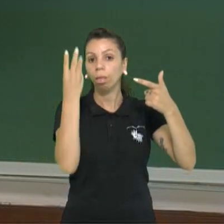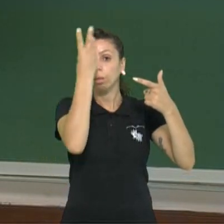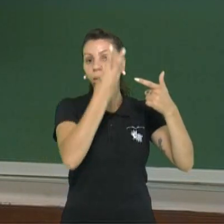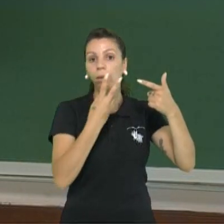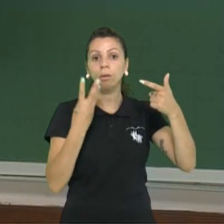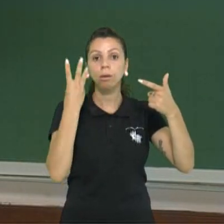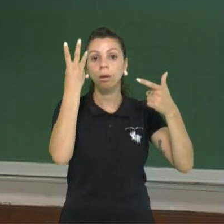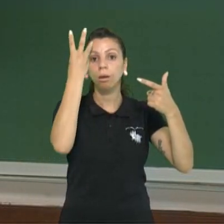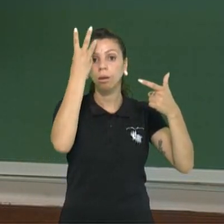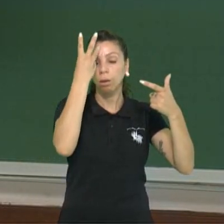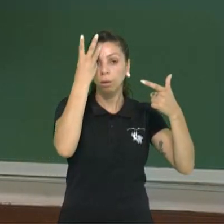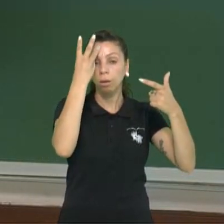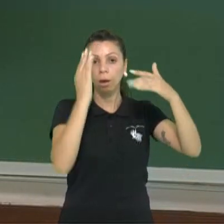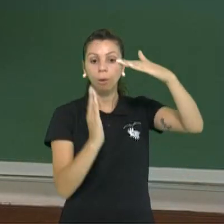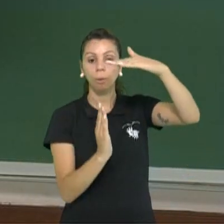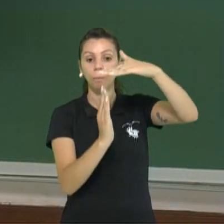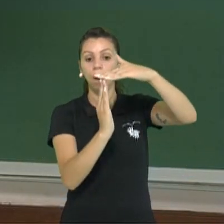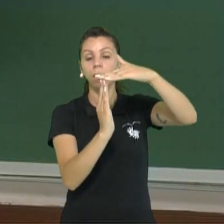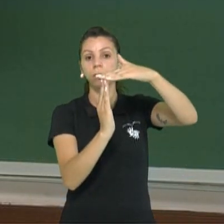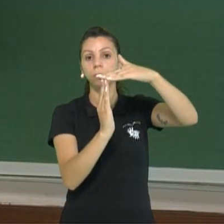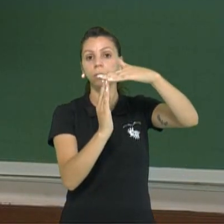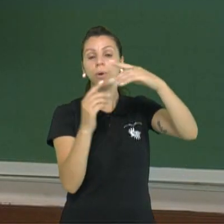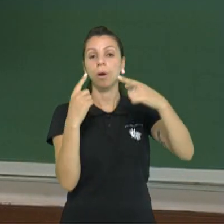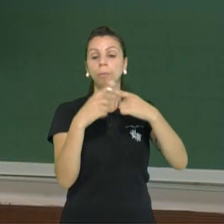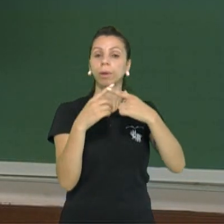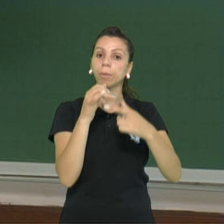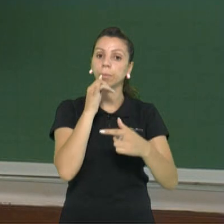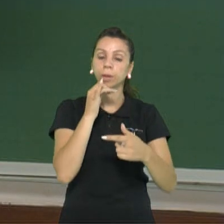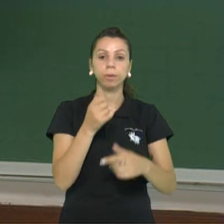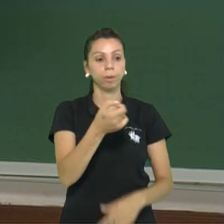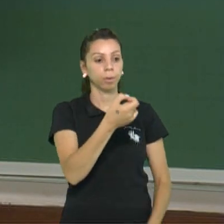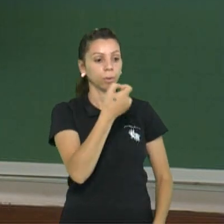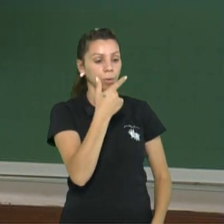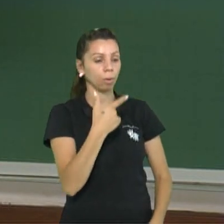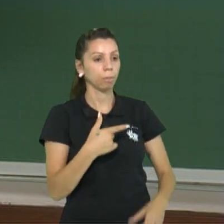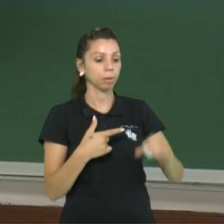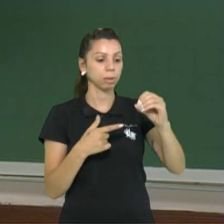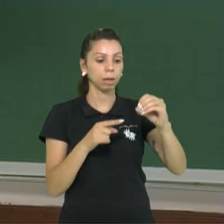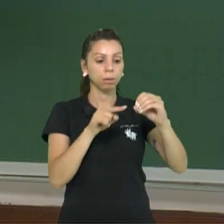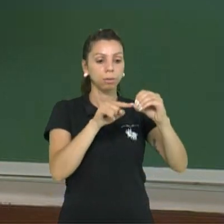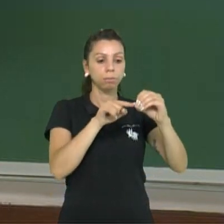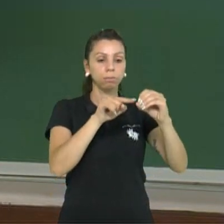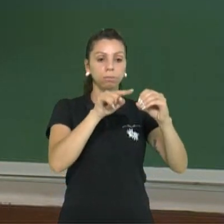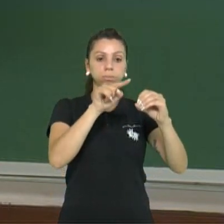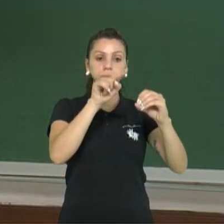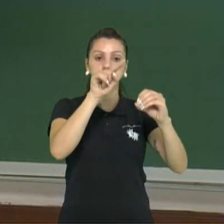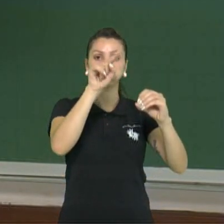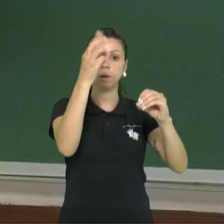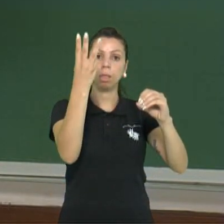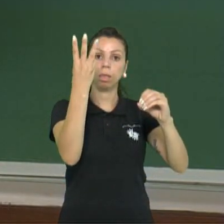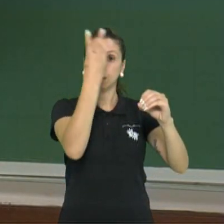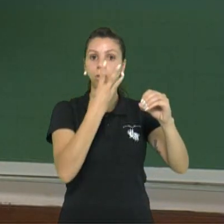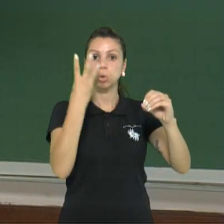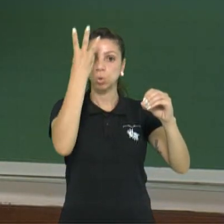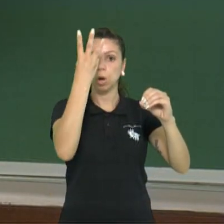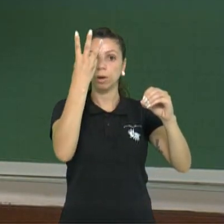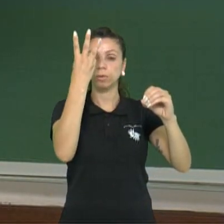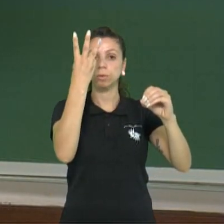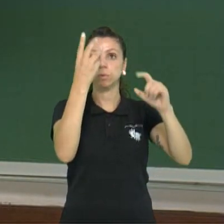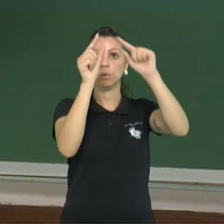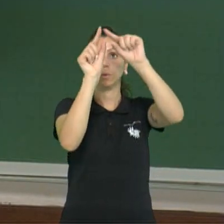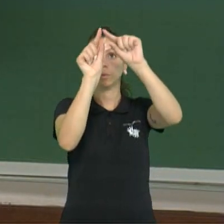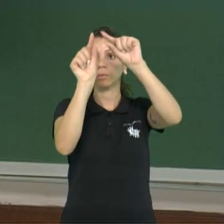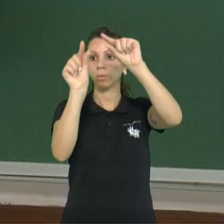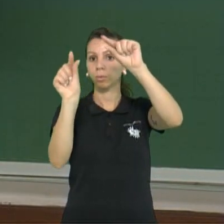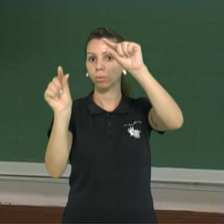aí como a concentração máxima. Então, fornece para a gente aquela curva, né? Estou subindo, concentração máxima, e desce após 6